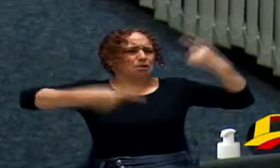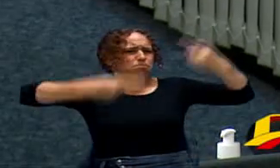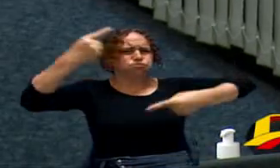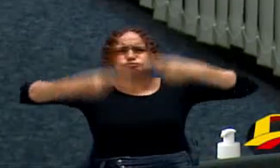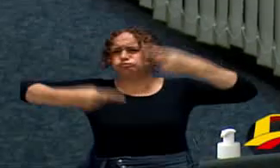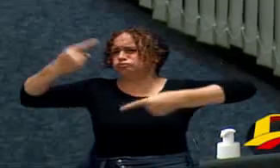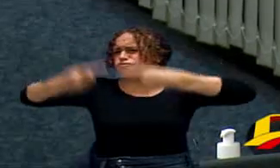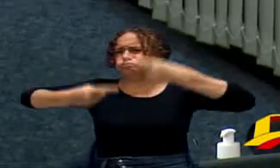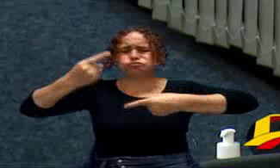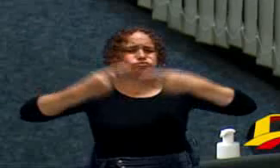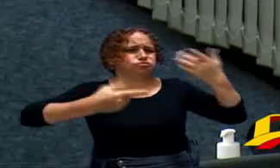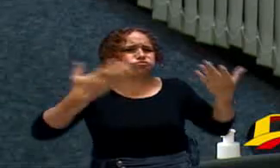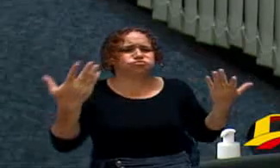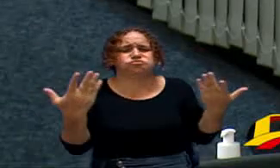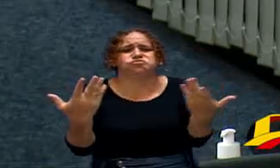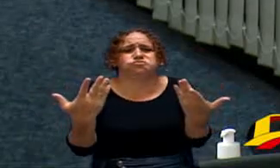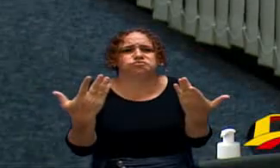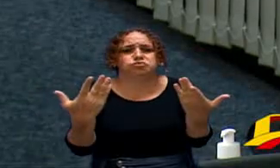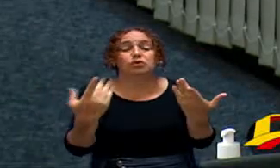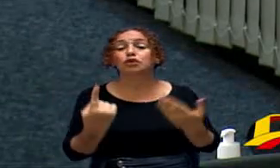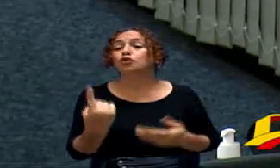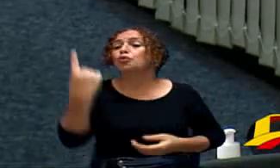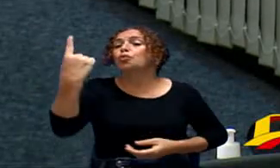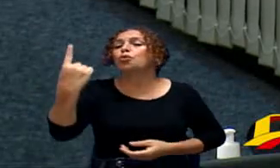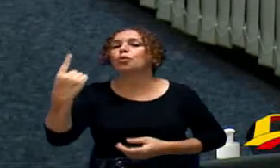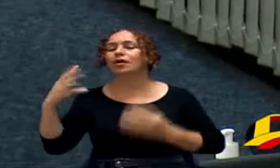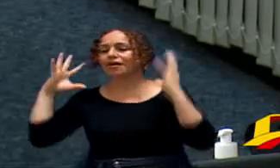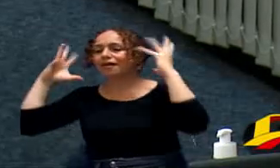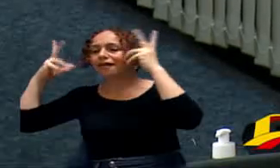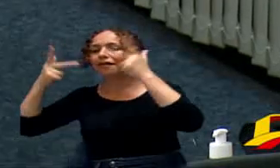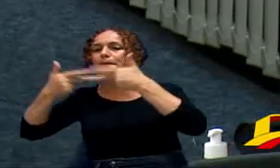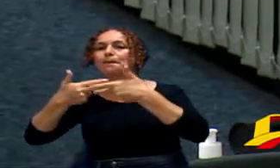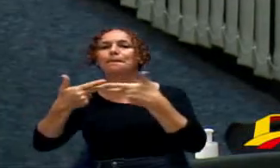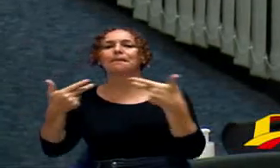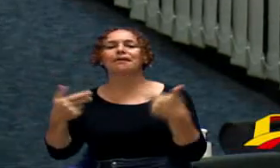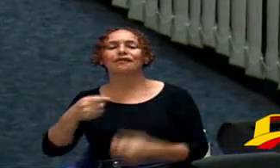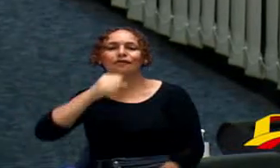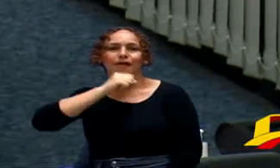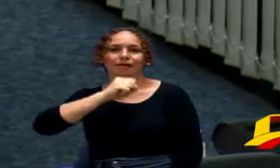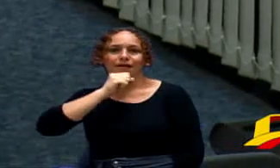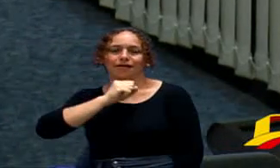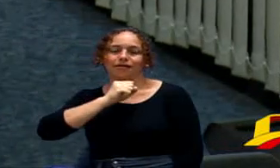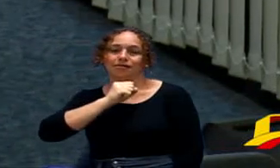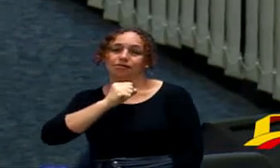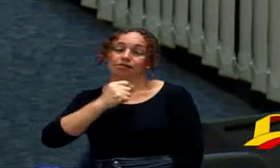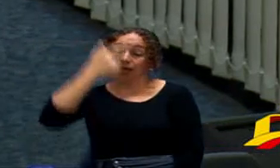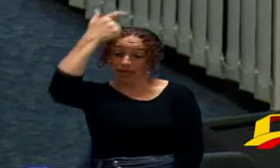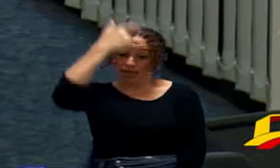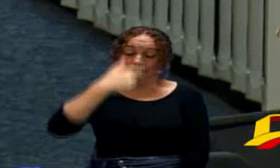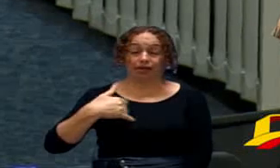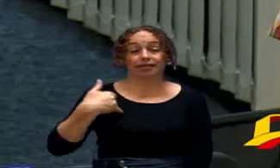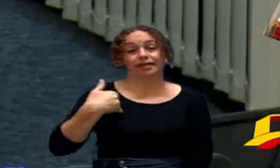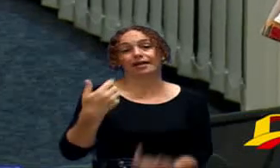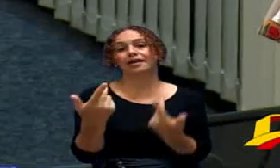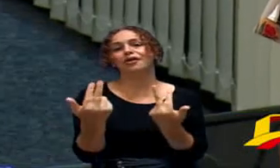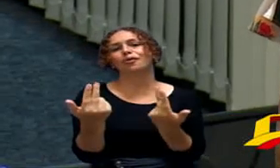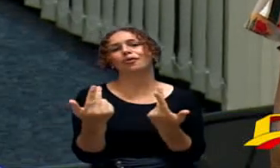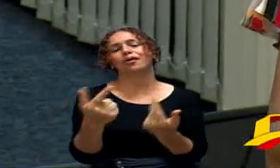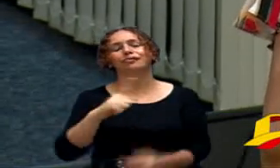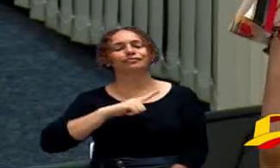em torno de um animal idoso. Eu também sou idosa, né? Tenho 64